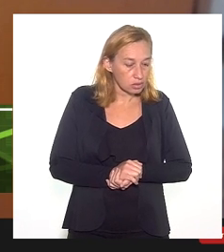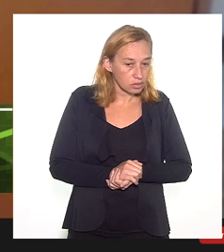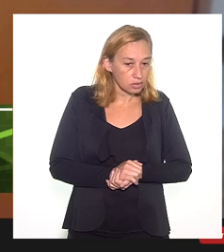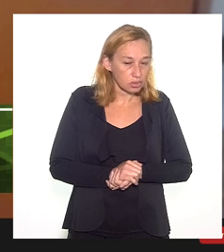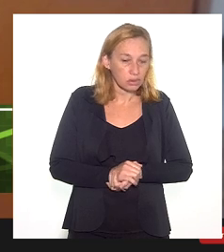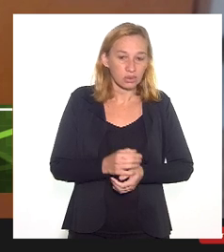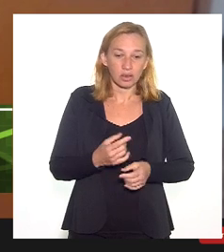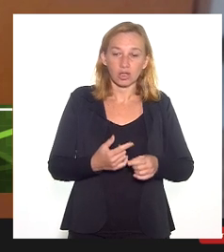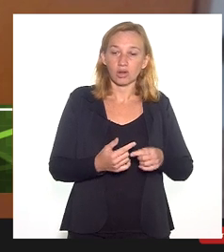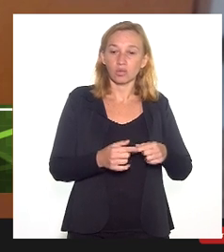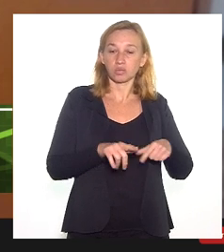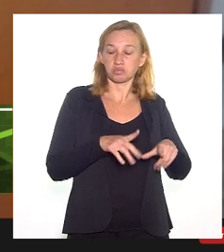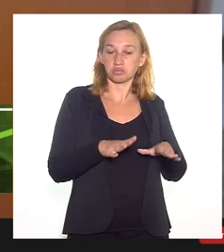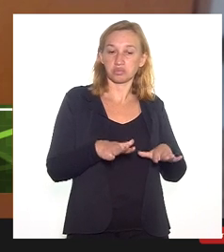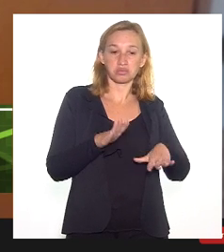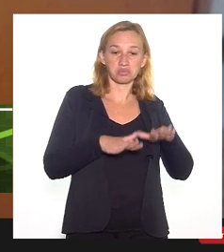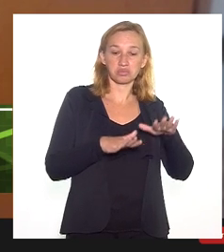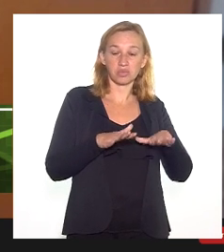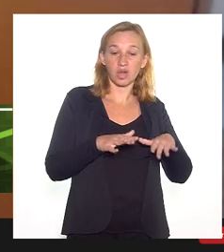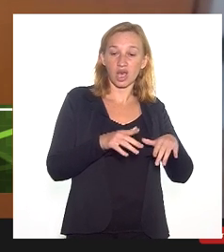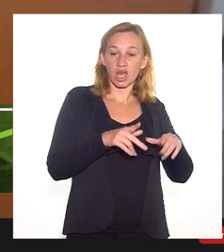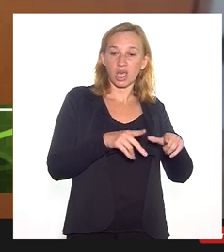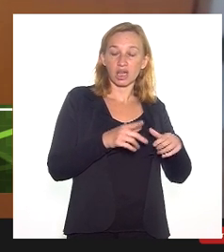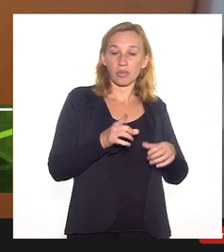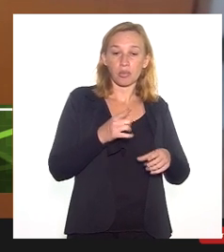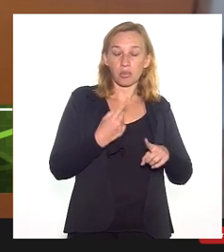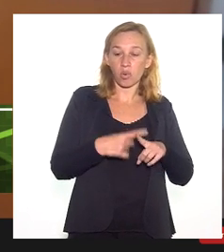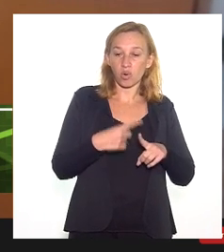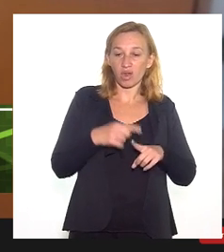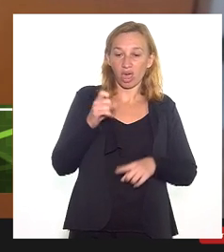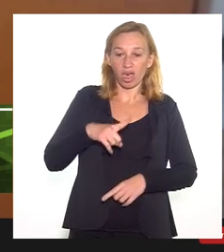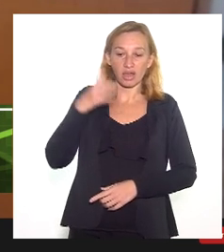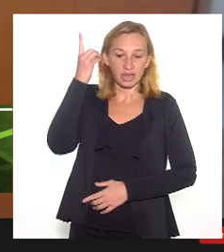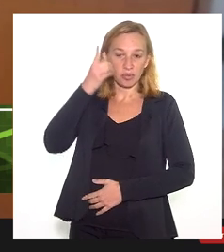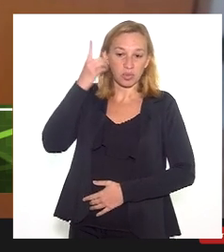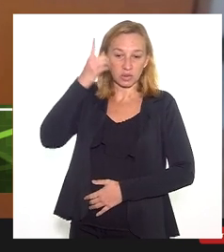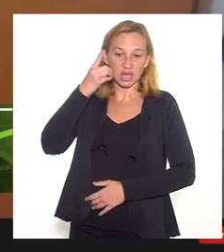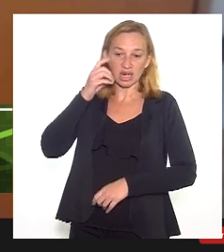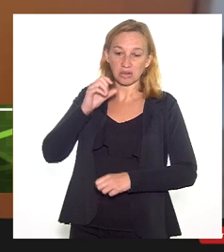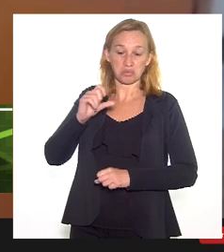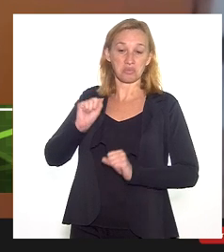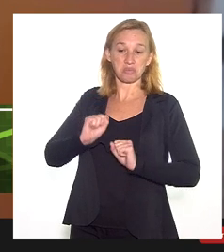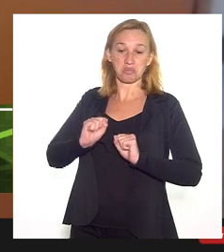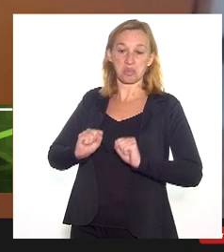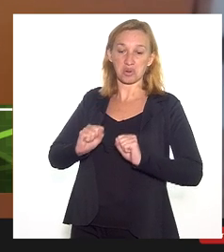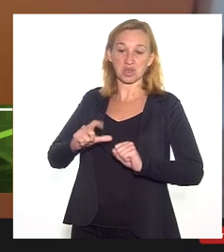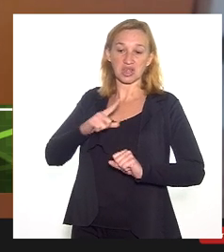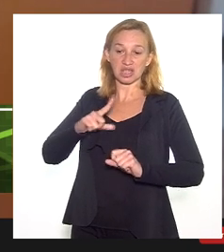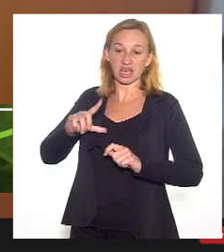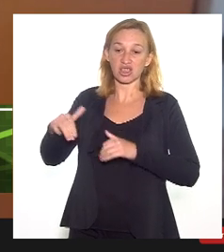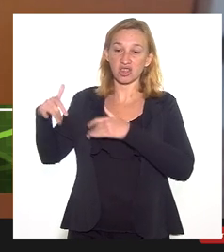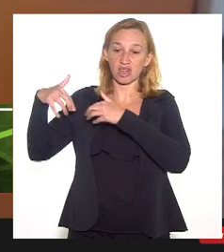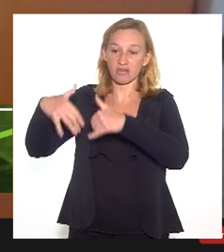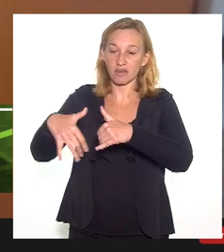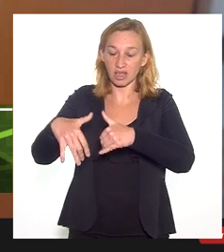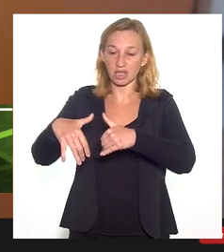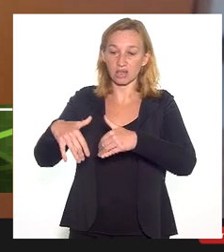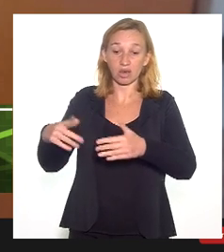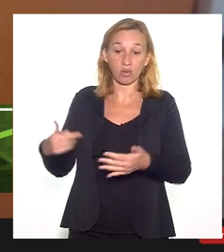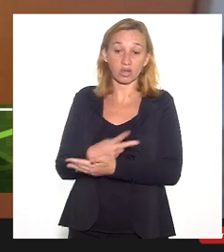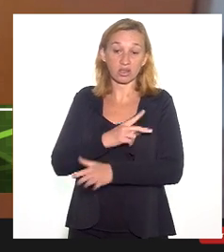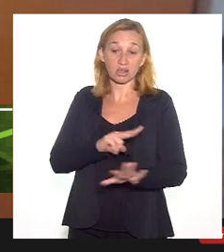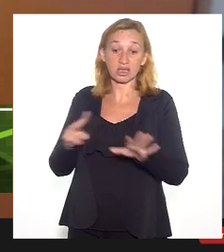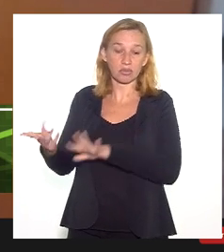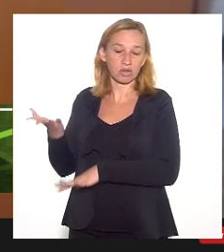mandato parlamentar a invasão de uma universidade pública como ocorreu na semana passada.